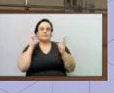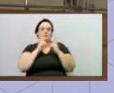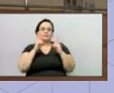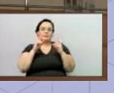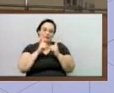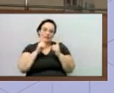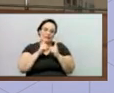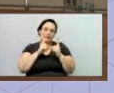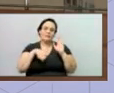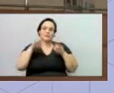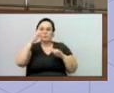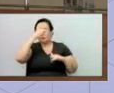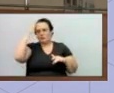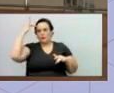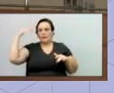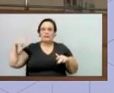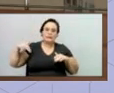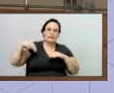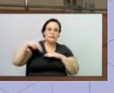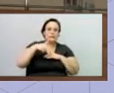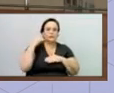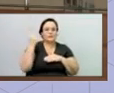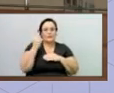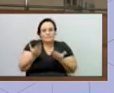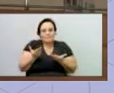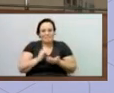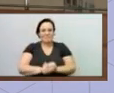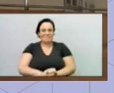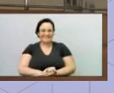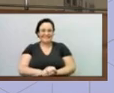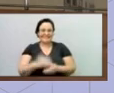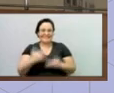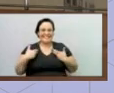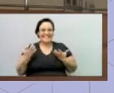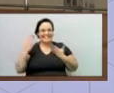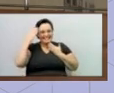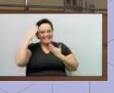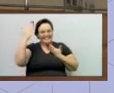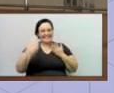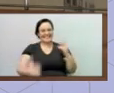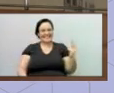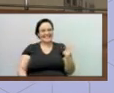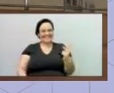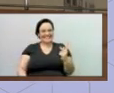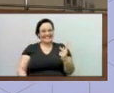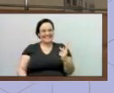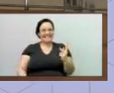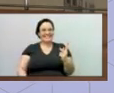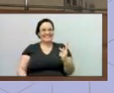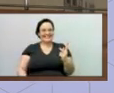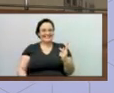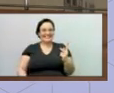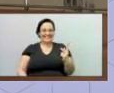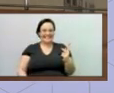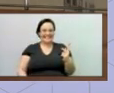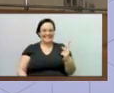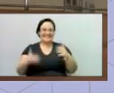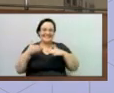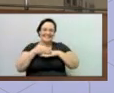para um evento enfim bom eu só quero agradecer aos dois por essa Nobre participação aqui